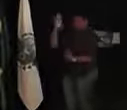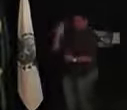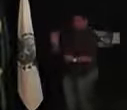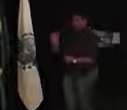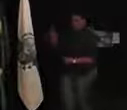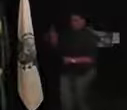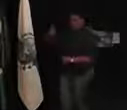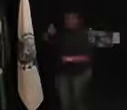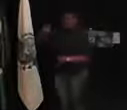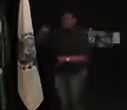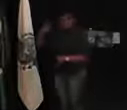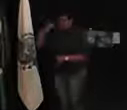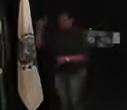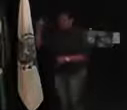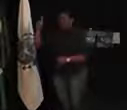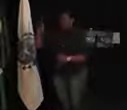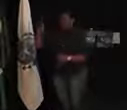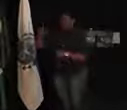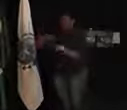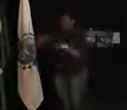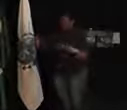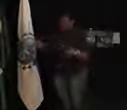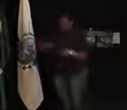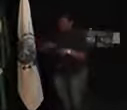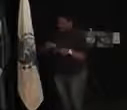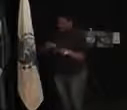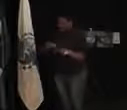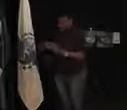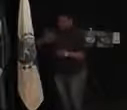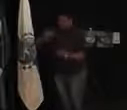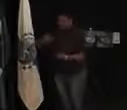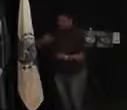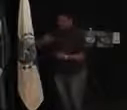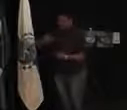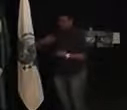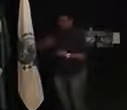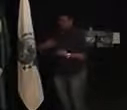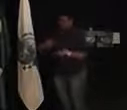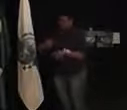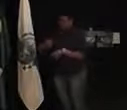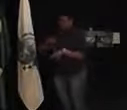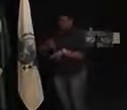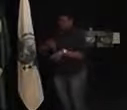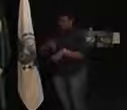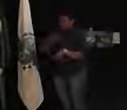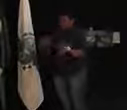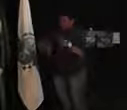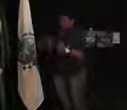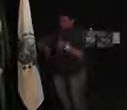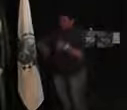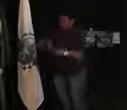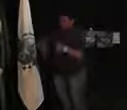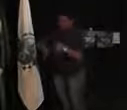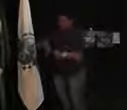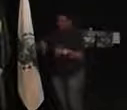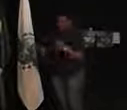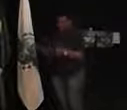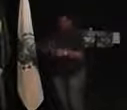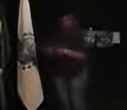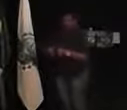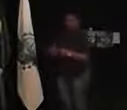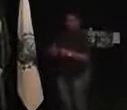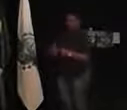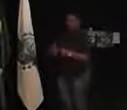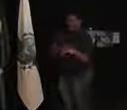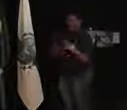inventa brinquedos com caixa de sapato. Ela é assim, né? Ela é criativa, ela é alegre, ela é